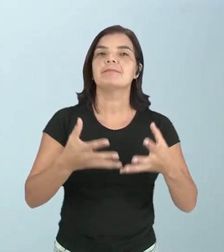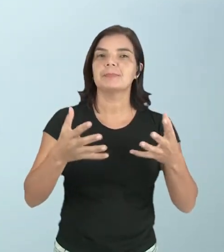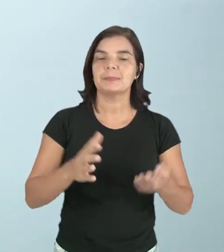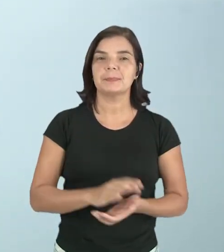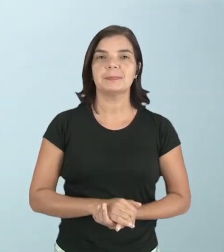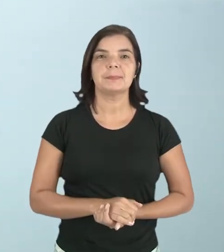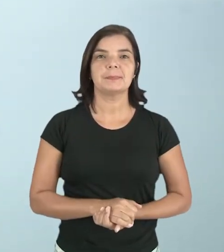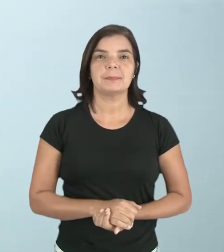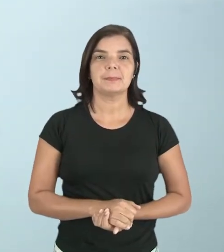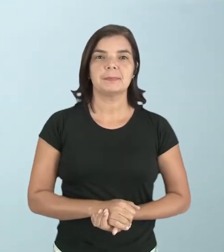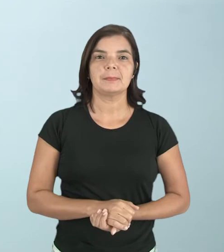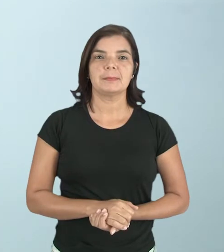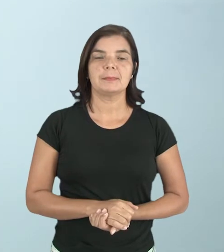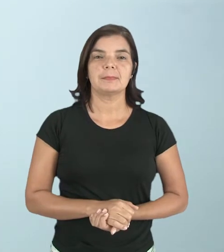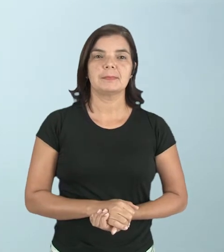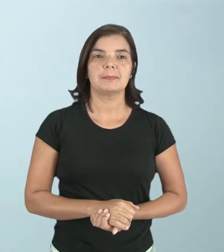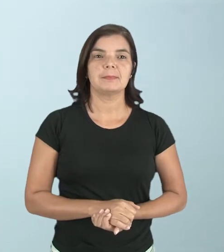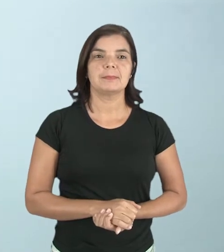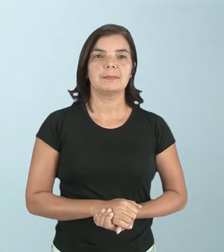Vamos para outra.